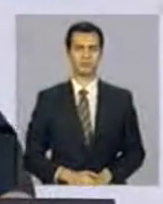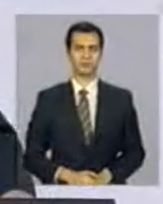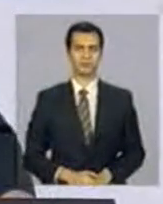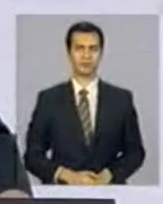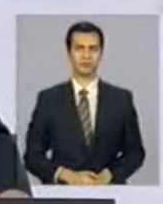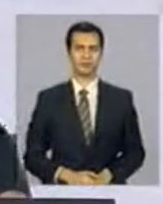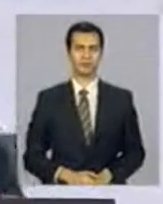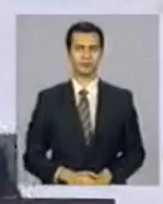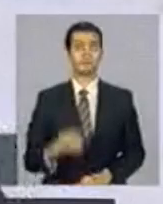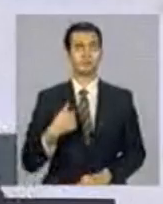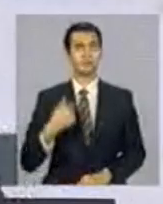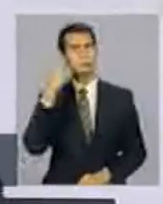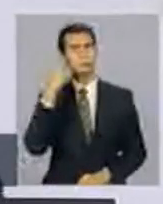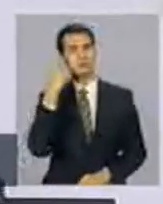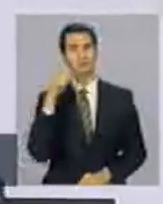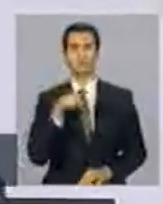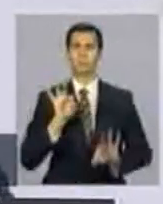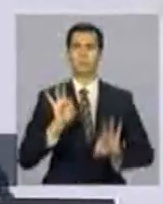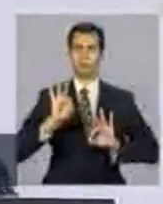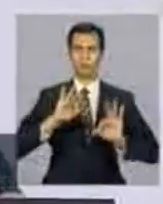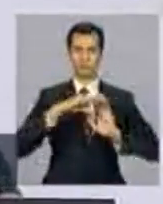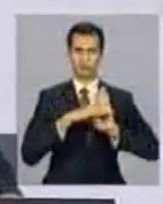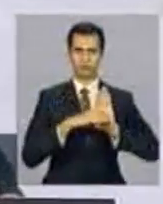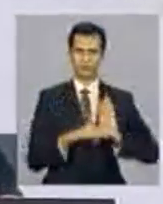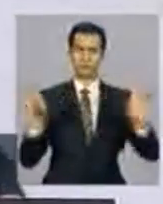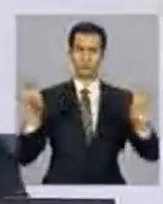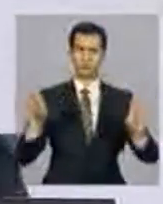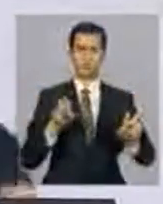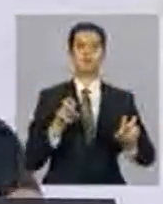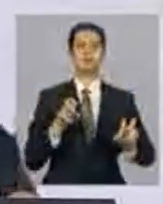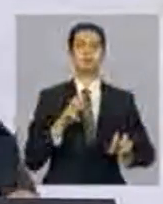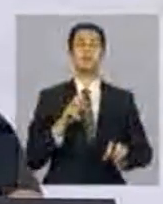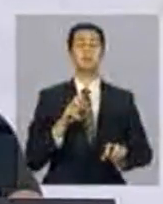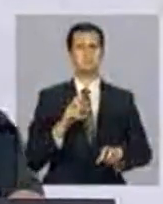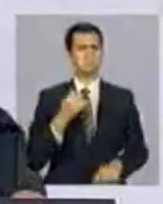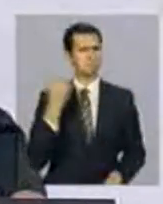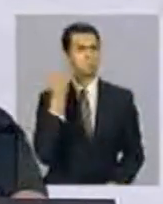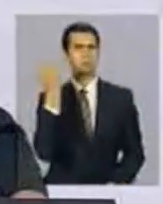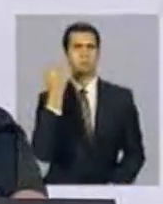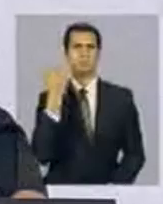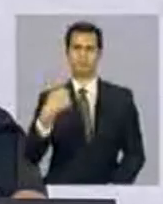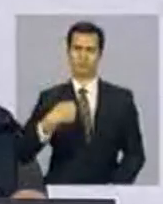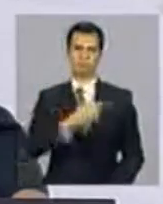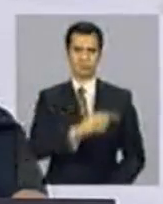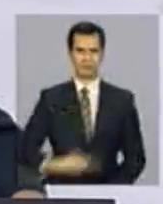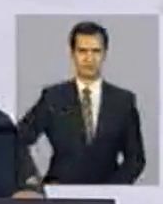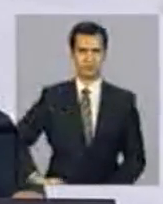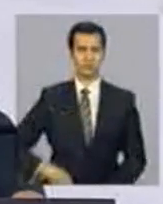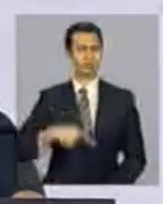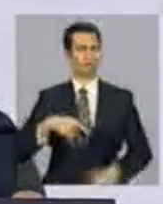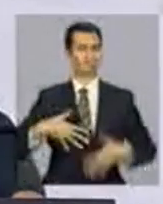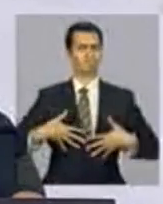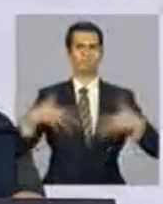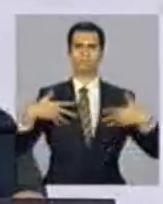Eu considero este programa um dos grandes programas do meu governo. Tenho muito orgulho dele, porque ele cumpre um